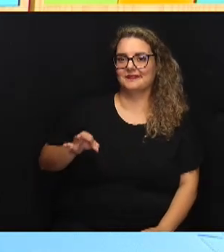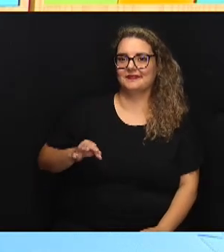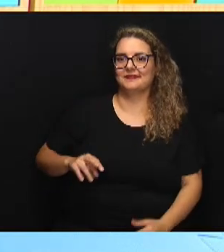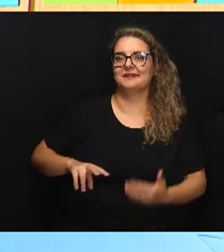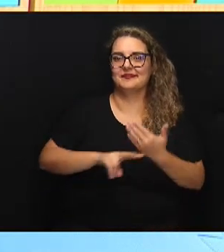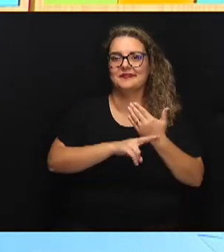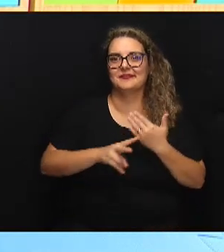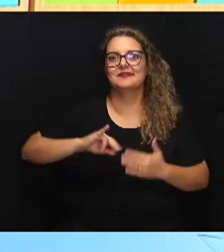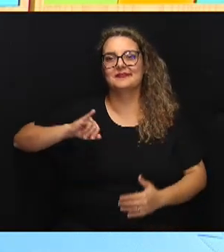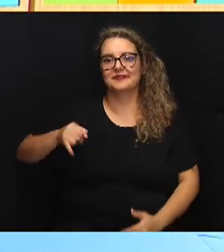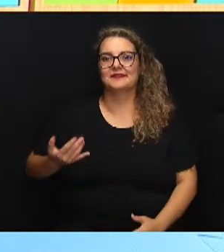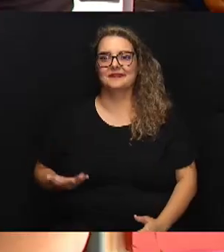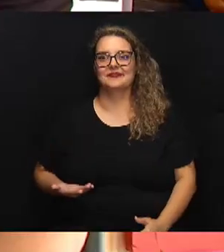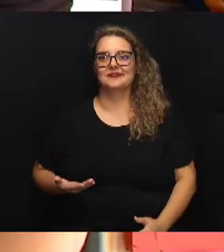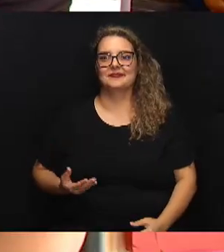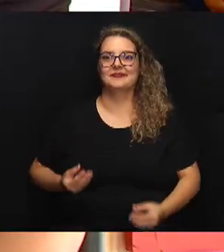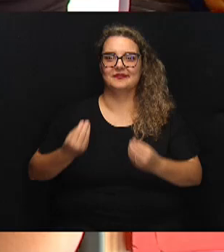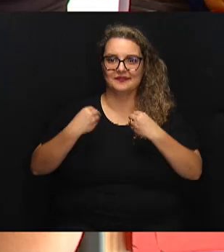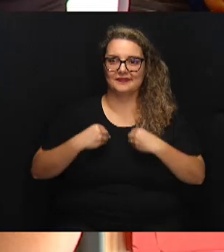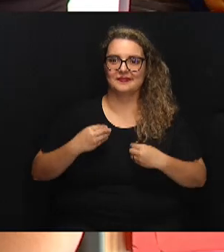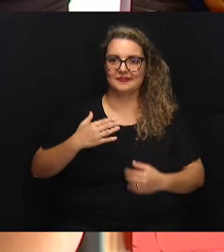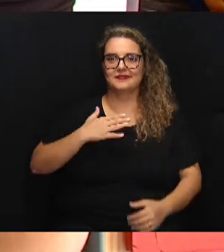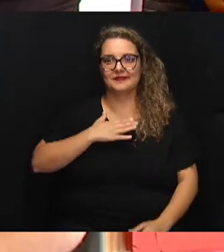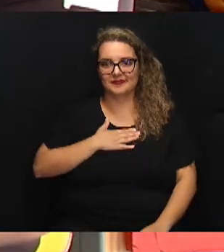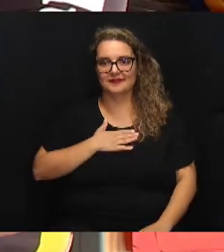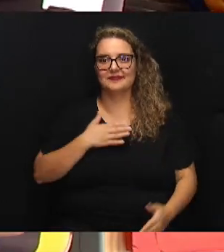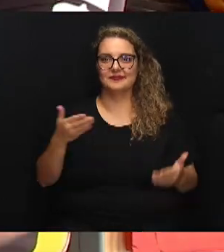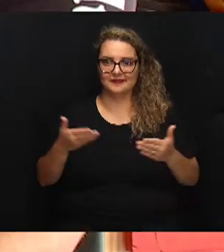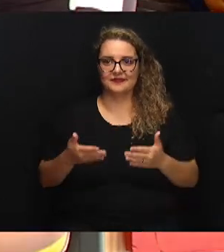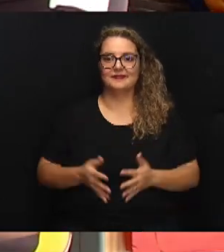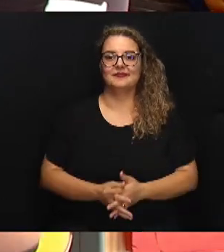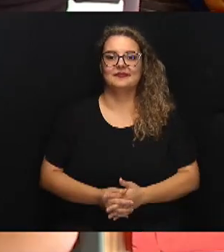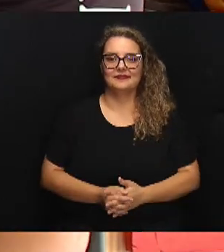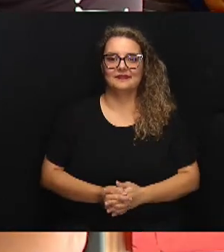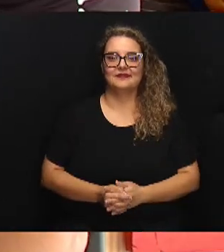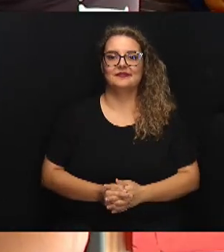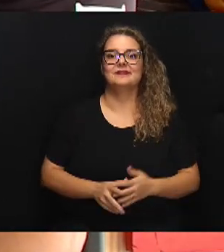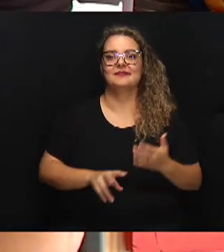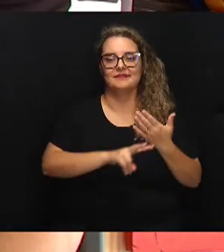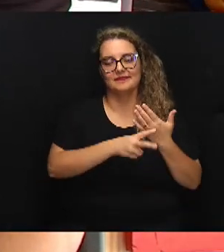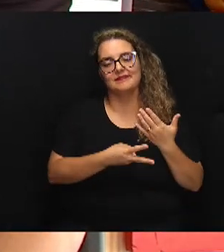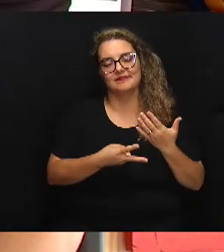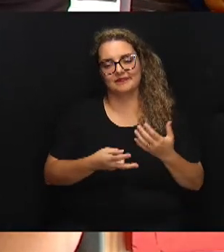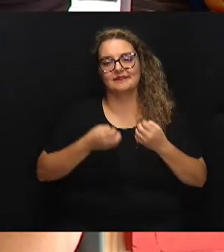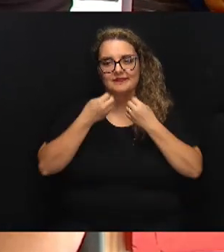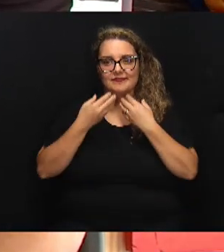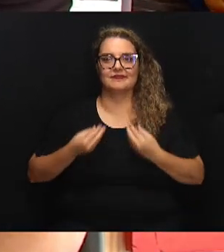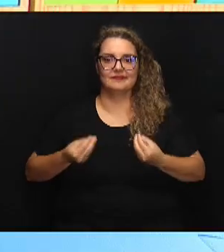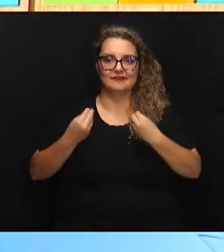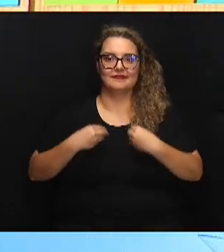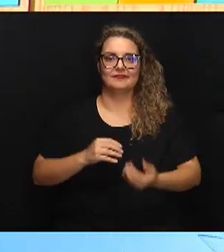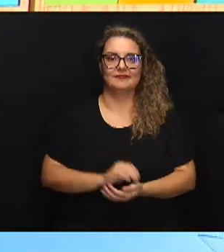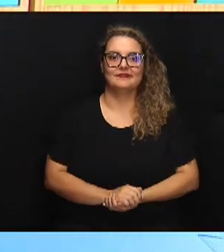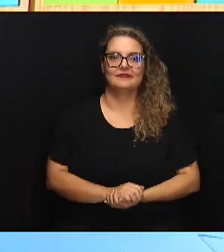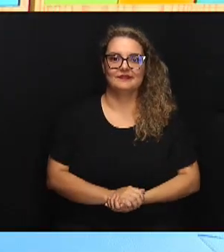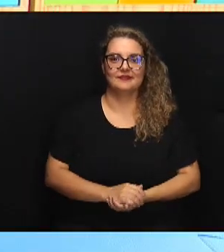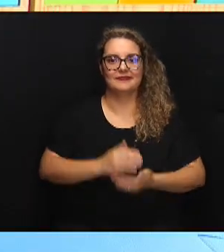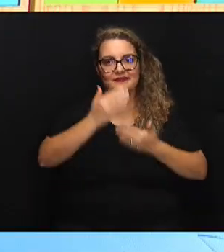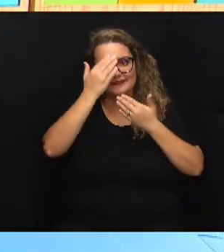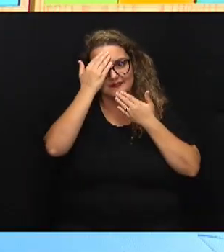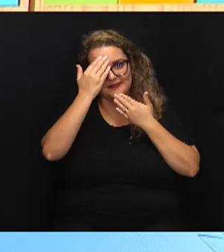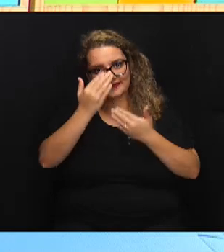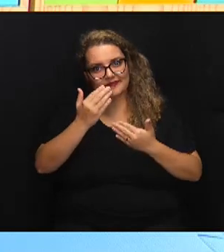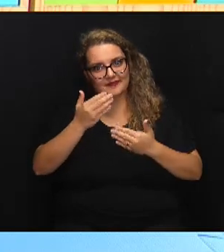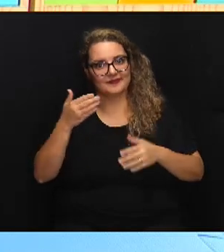de oportunidades que me foram dadas e hoje eu colho aquilo que me foi oferecido. Muito obrigada